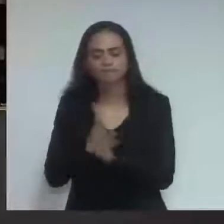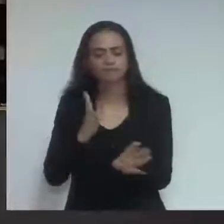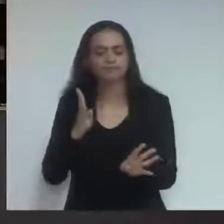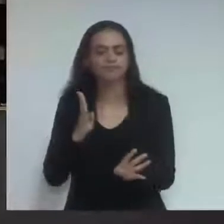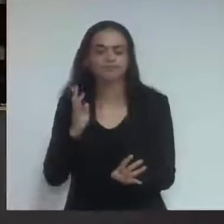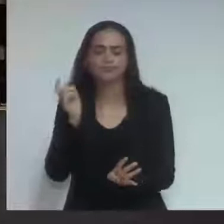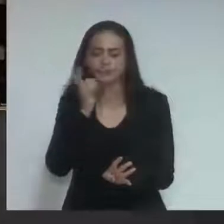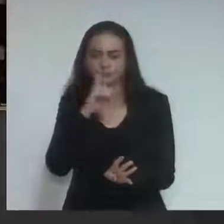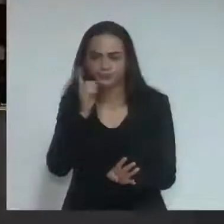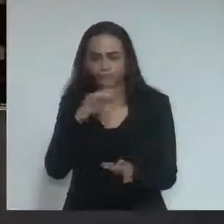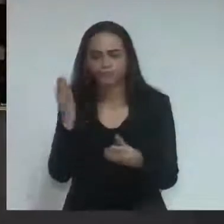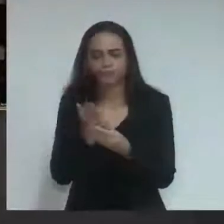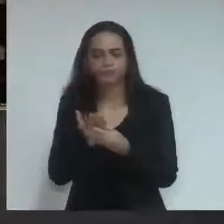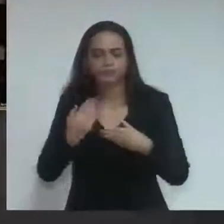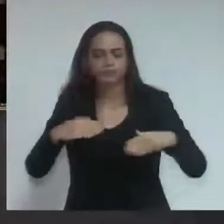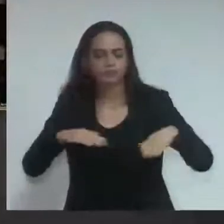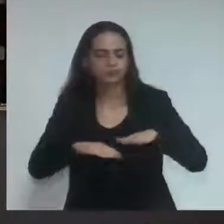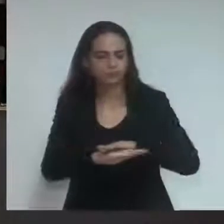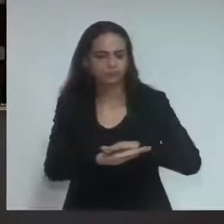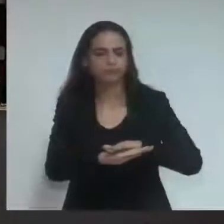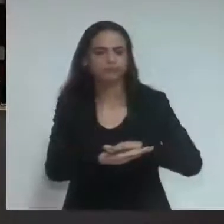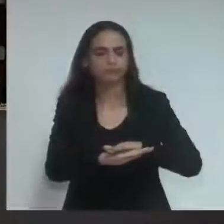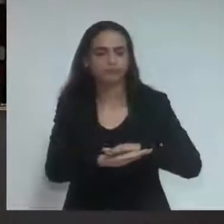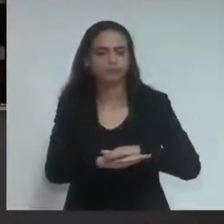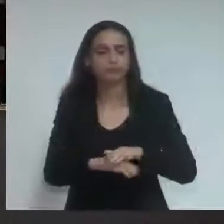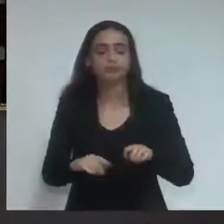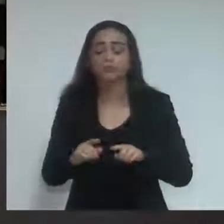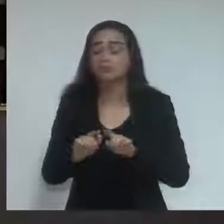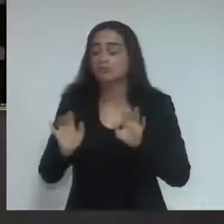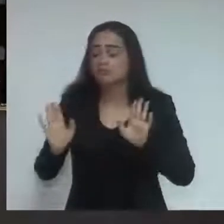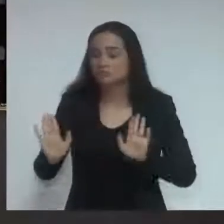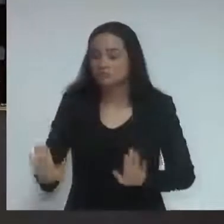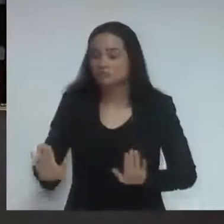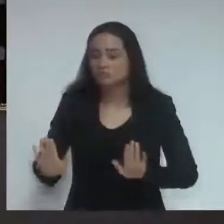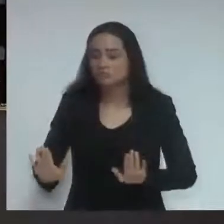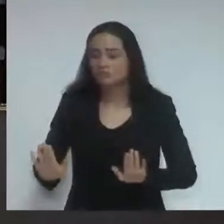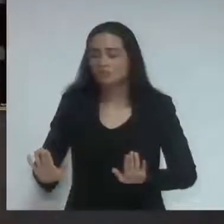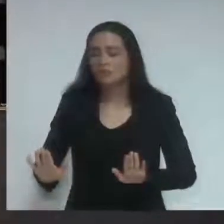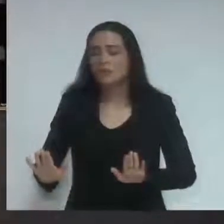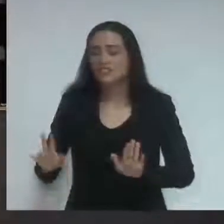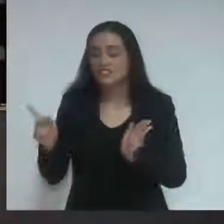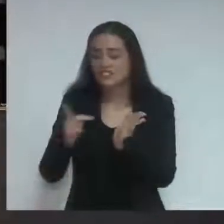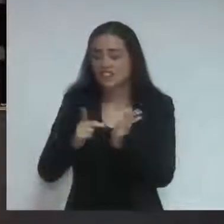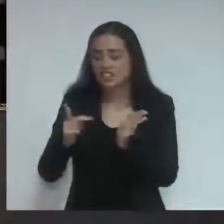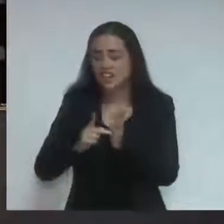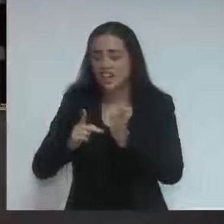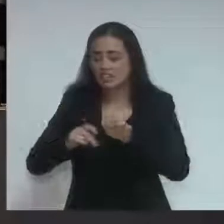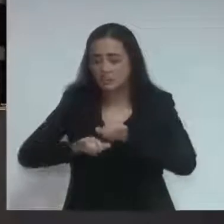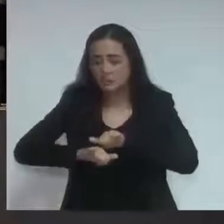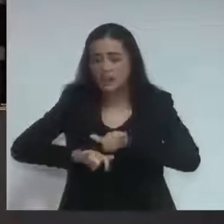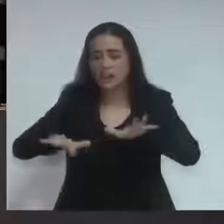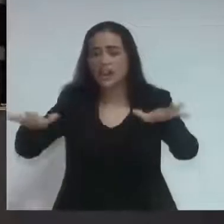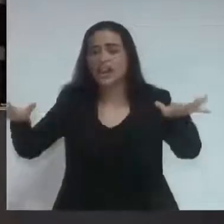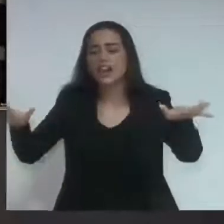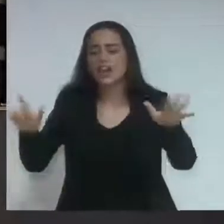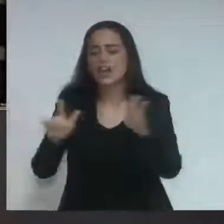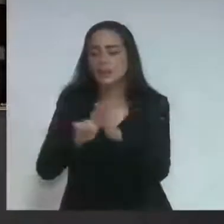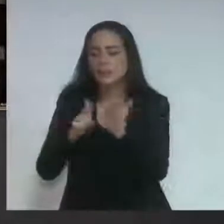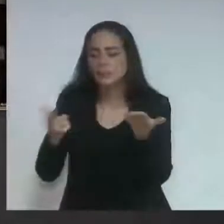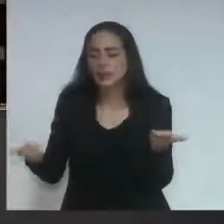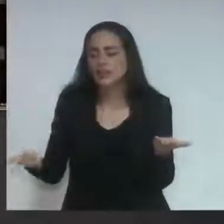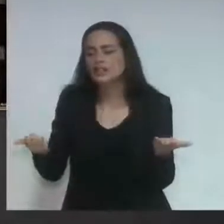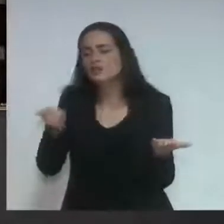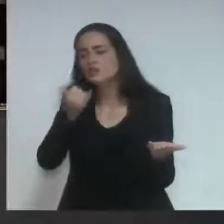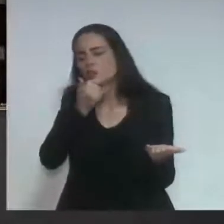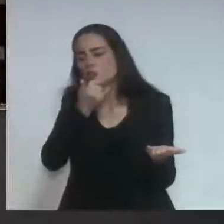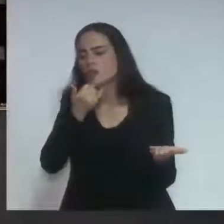processo foi arquivado. Só que não se restabeleceu a verdade, né? A imprensa não foi lá e noticiou